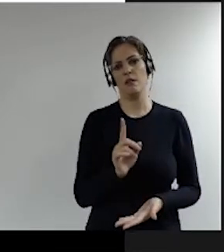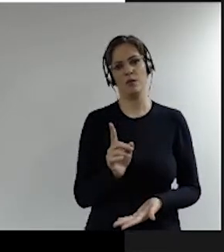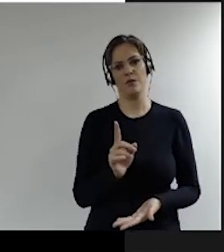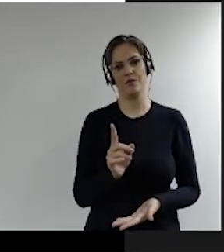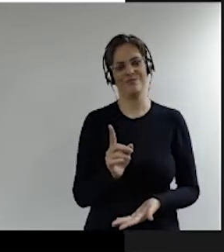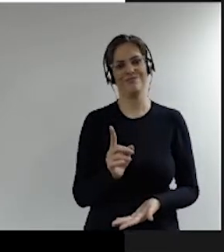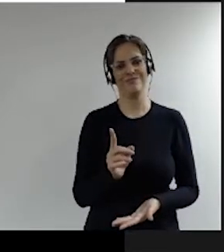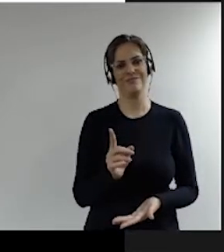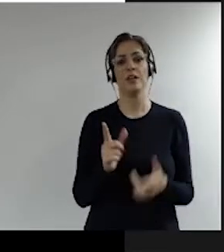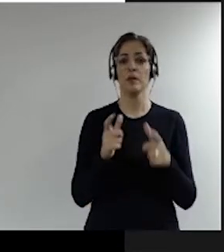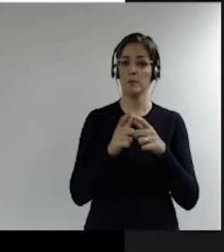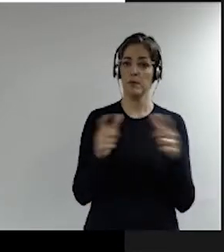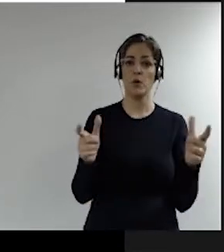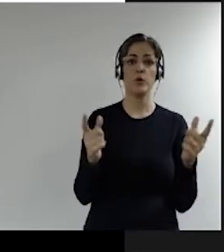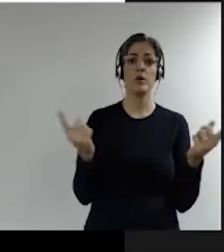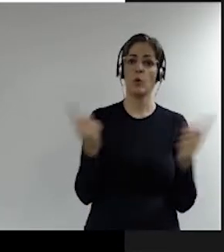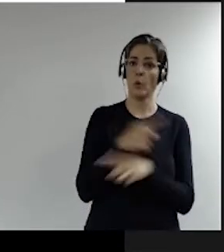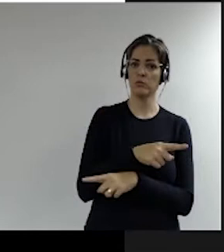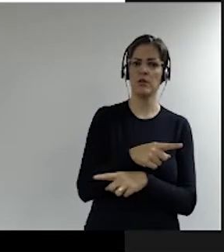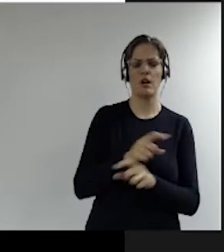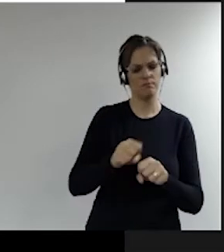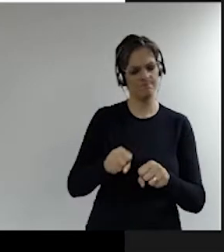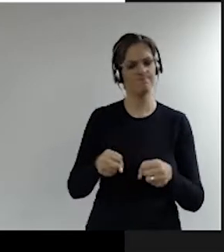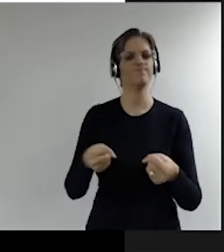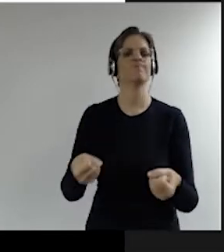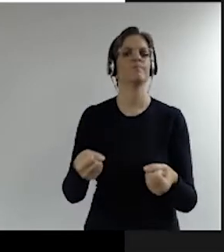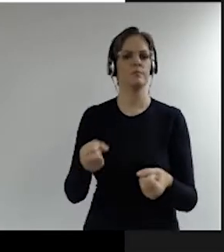o predominante, muito pelo contrário.